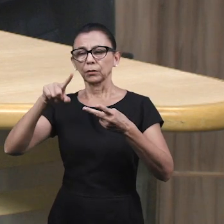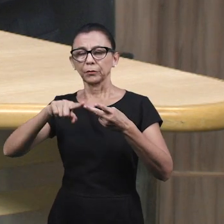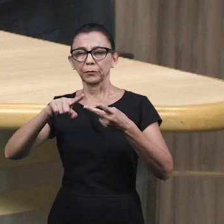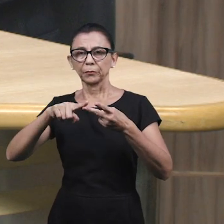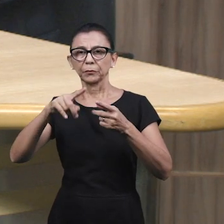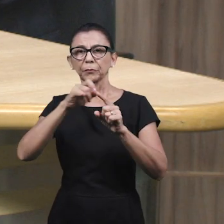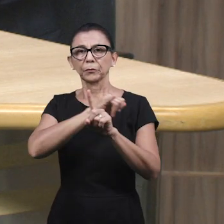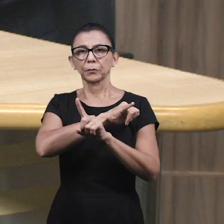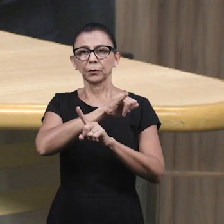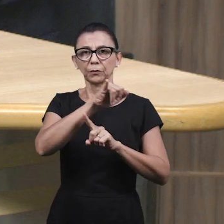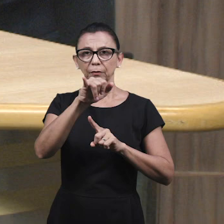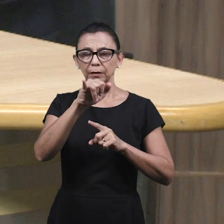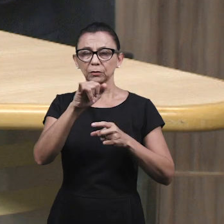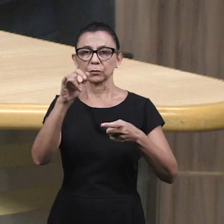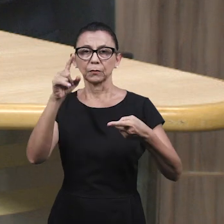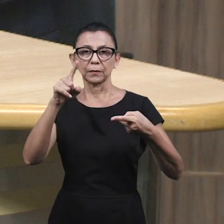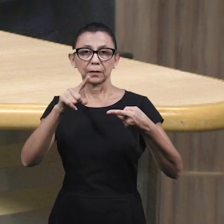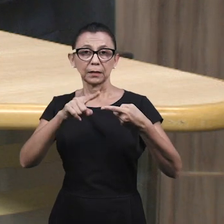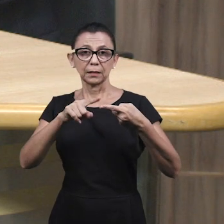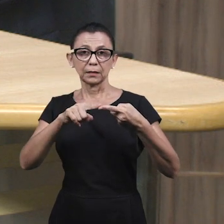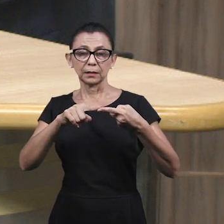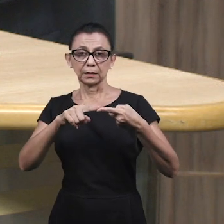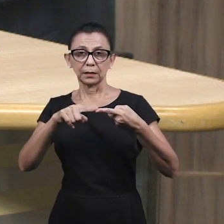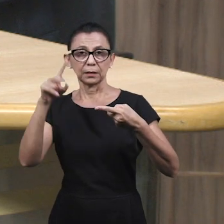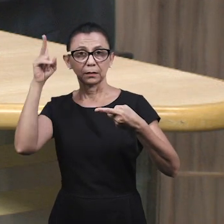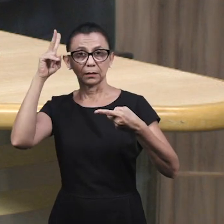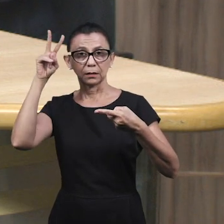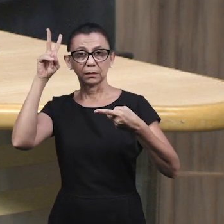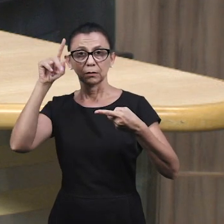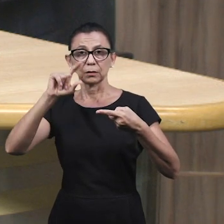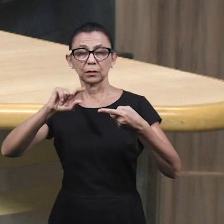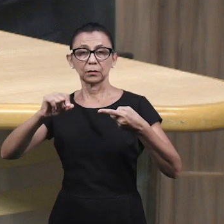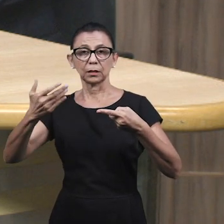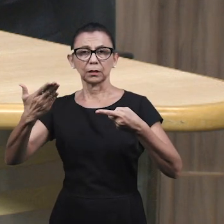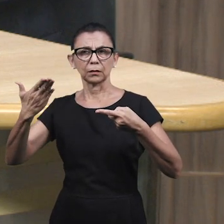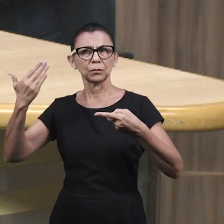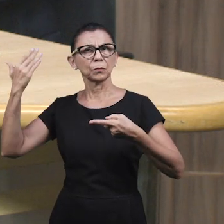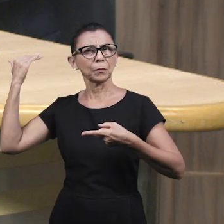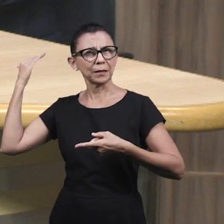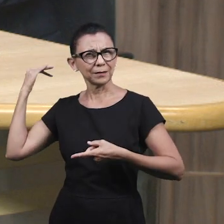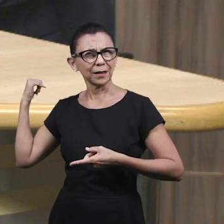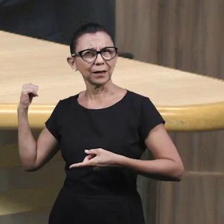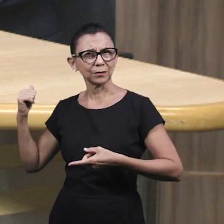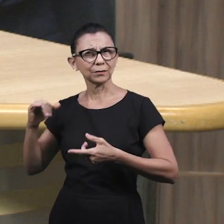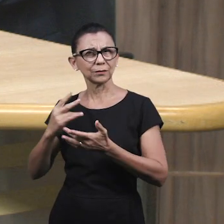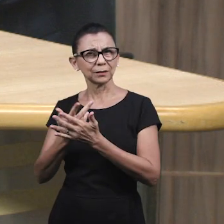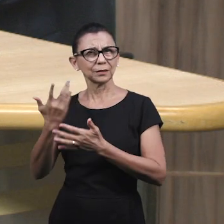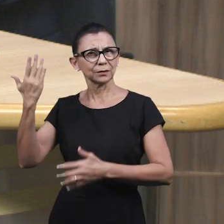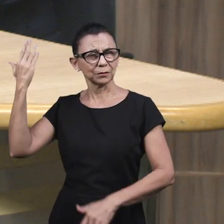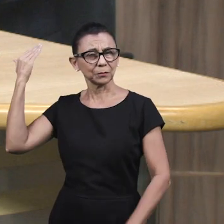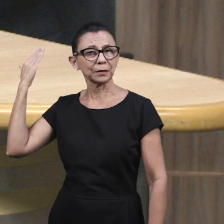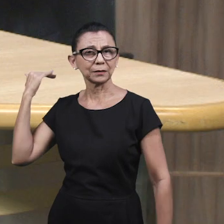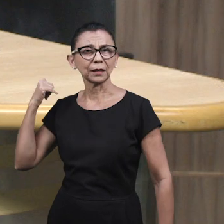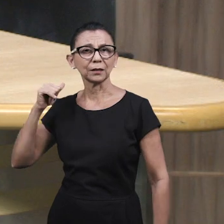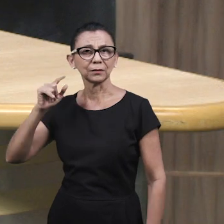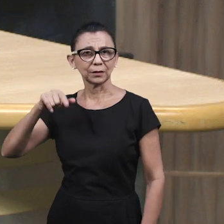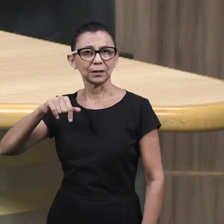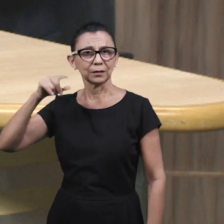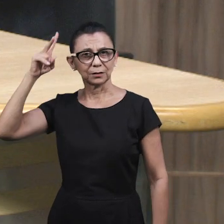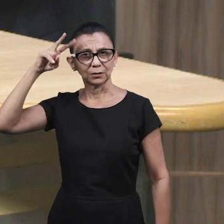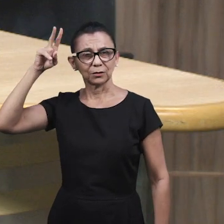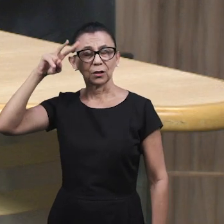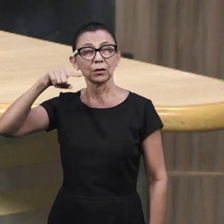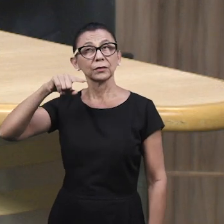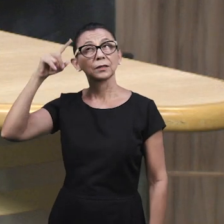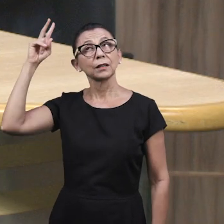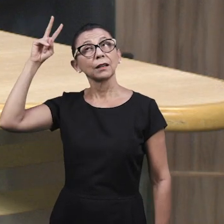O cristianismo histórico, a história fala do passado, daquilo que foi. Né? Você faz